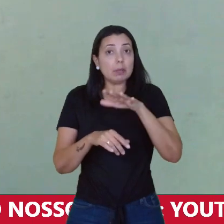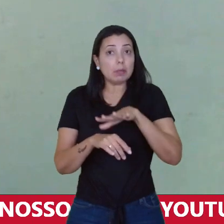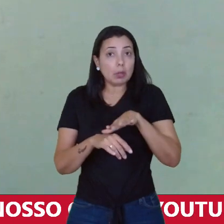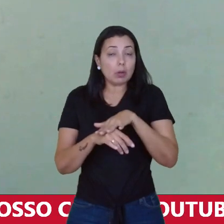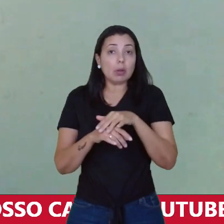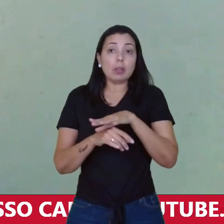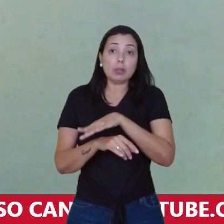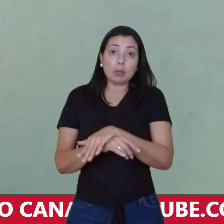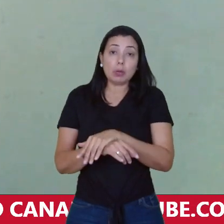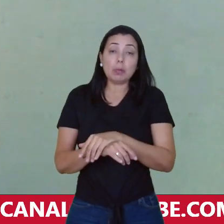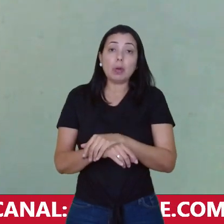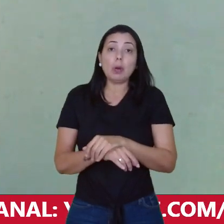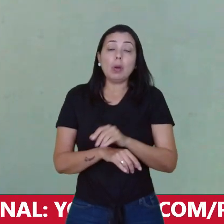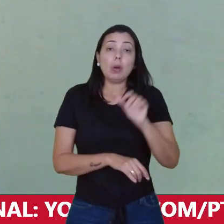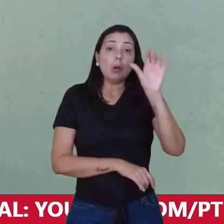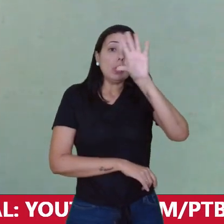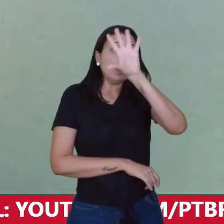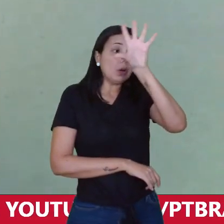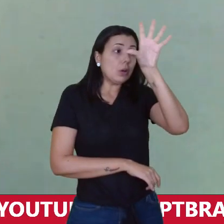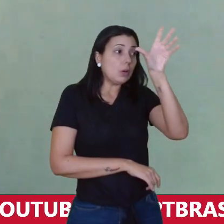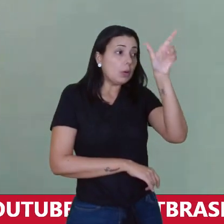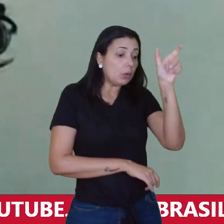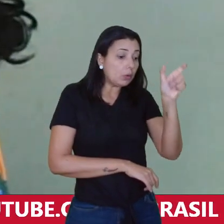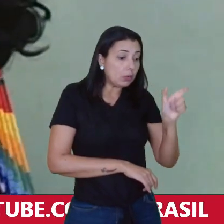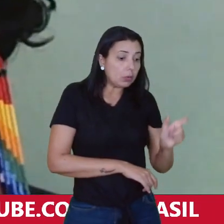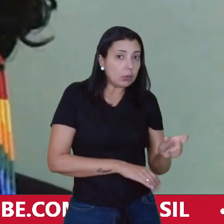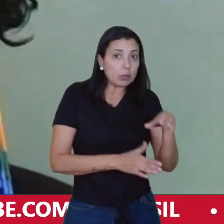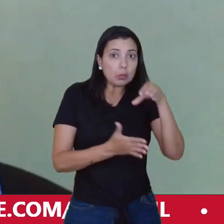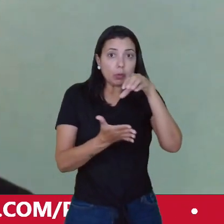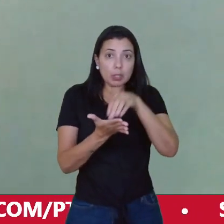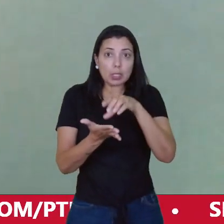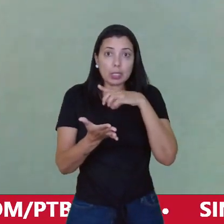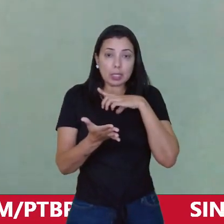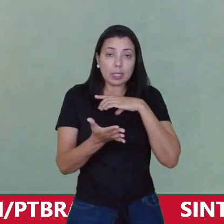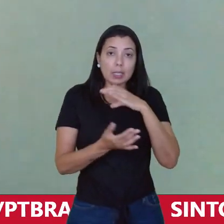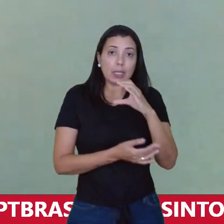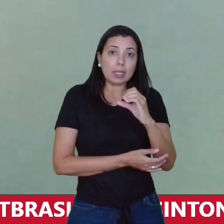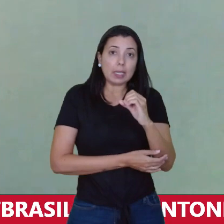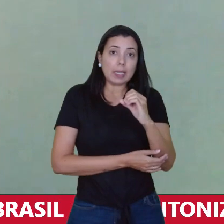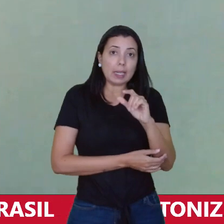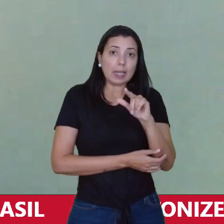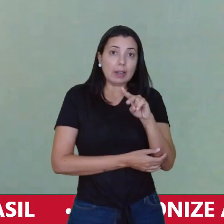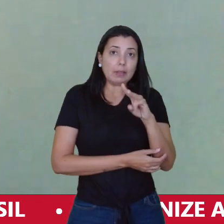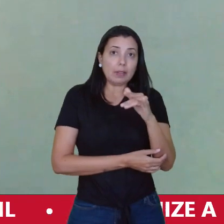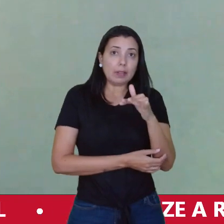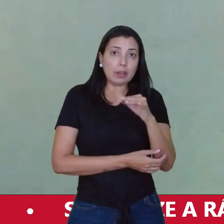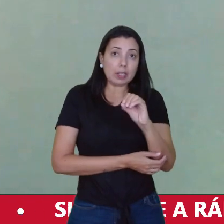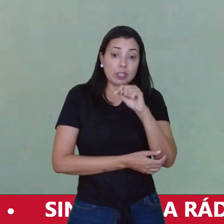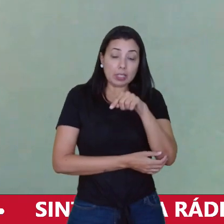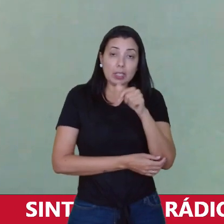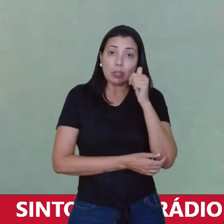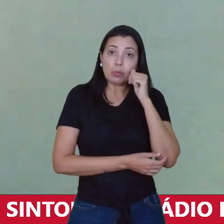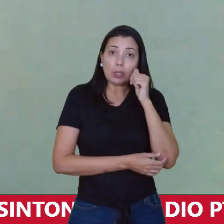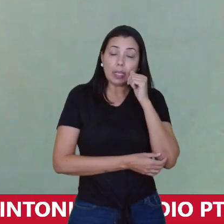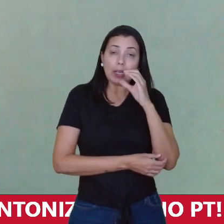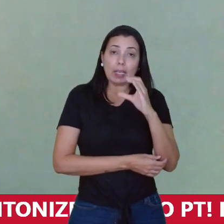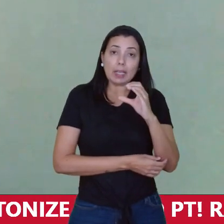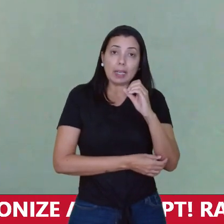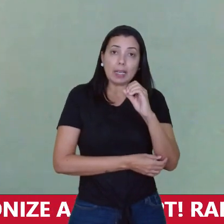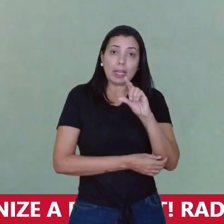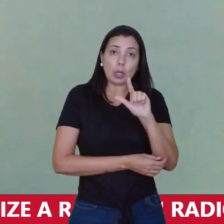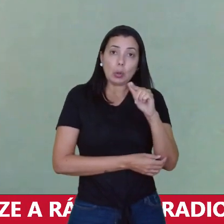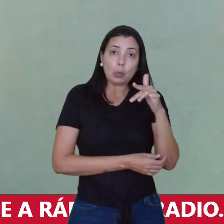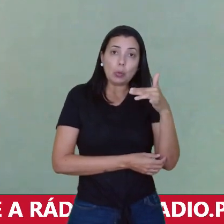território quilombola, né, que é Cavalcante, e a gente tem esse exemplo daqui, das mulheres calungas, que